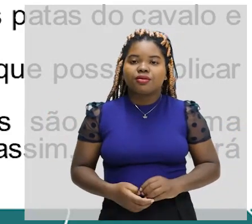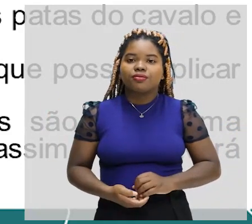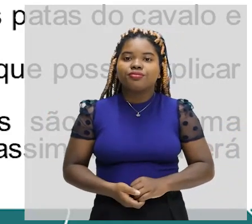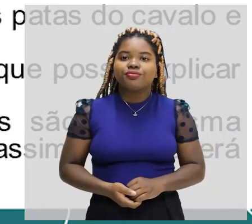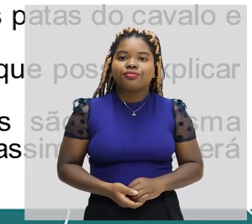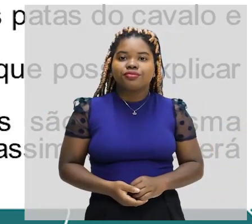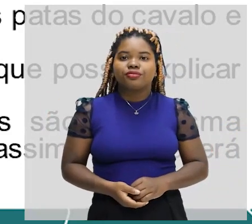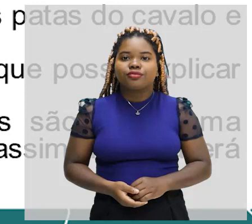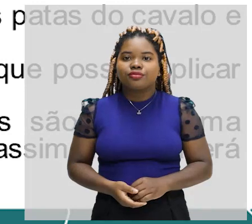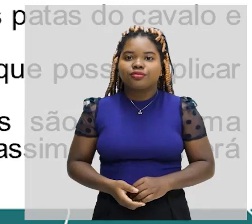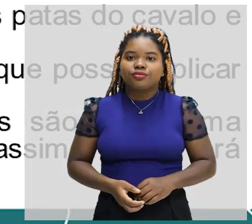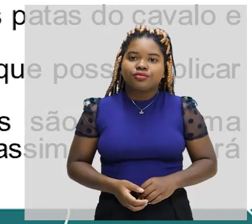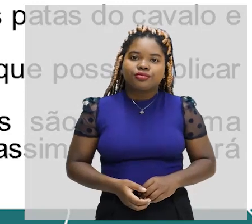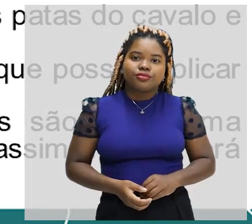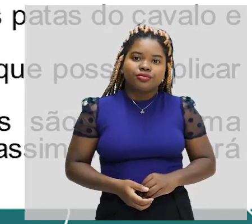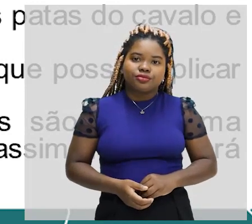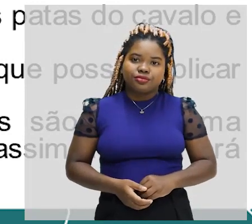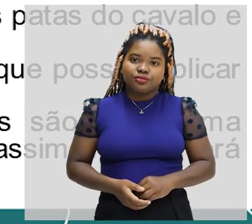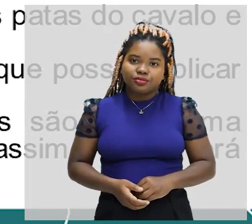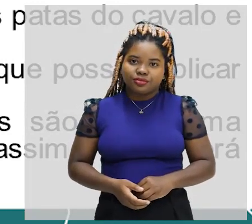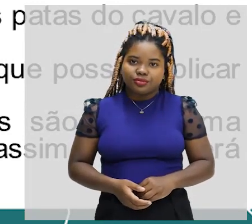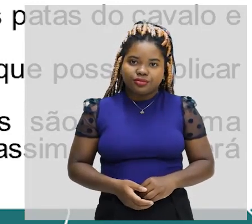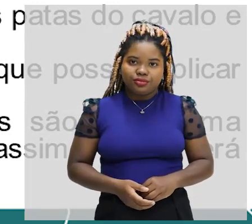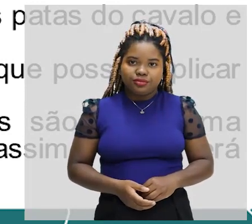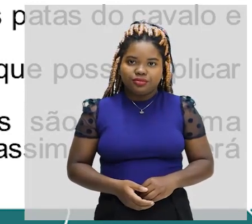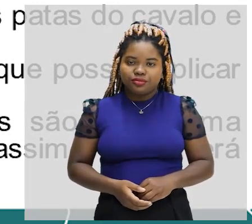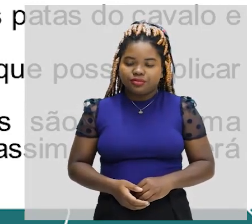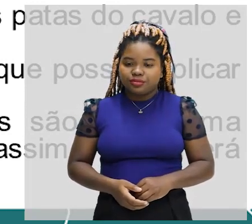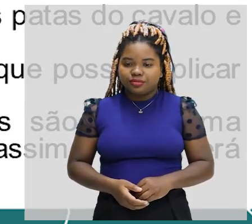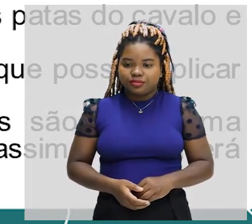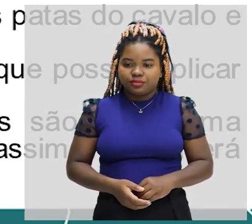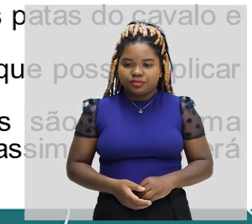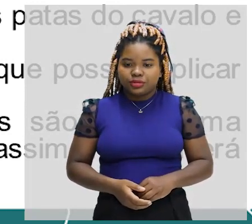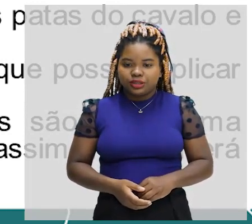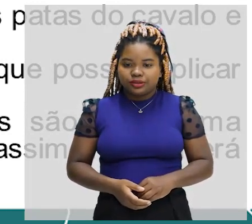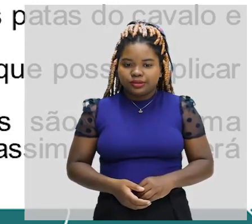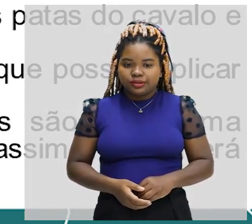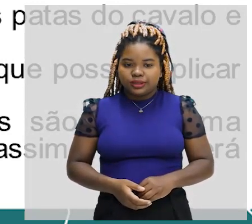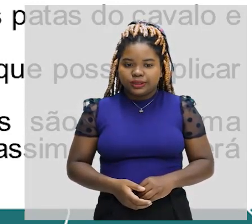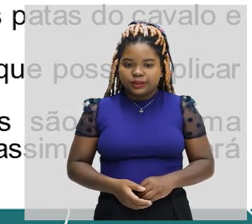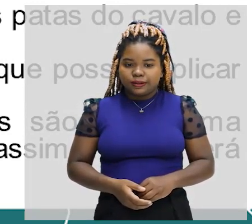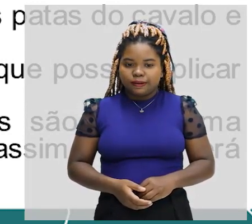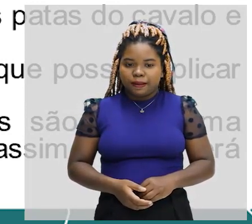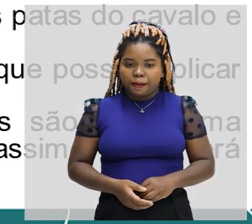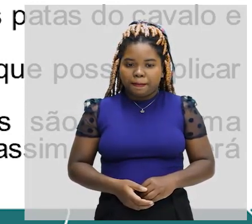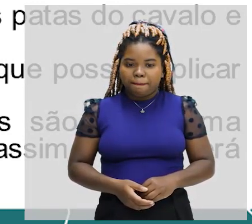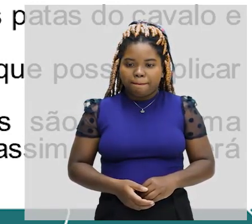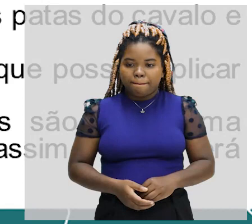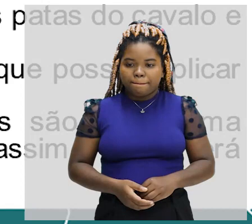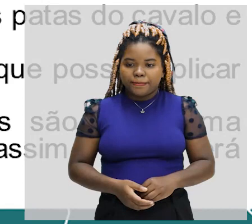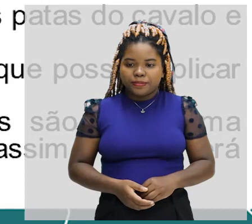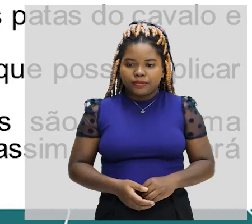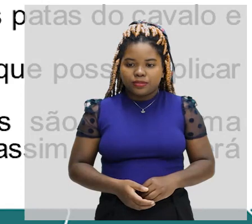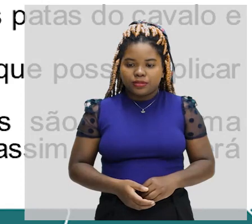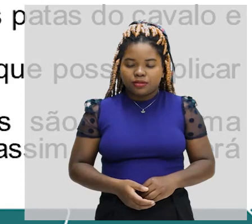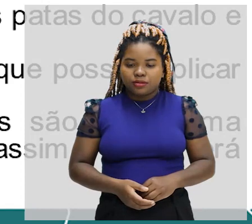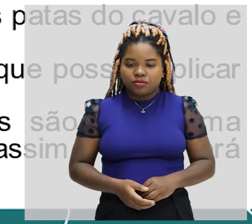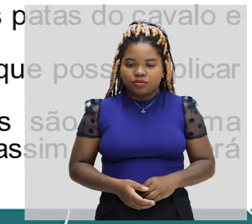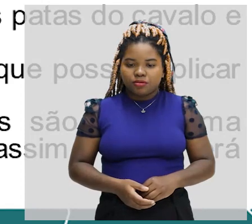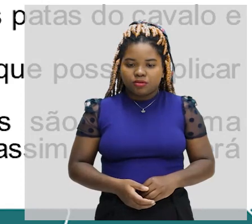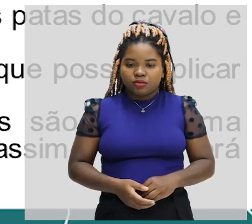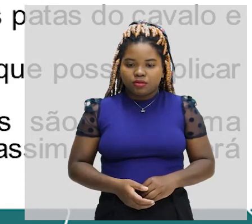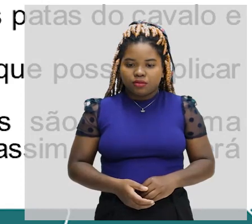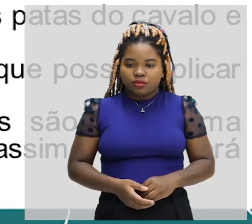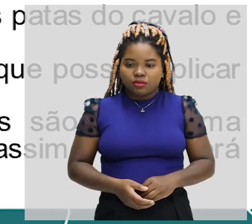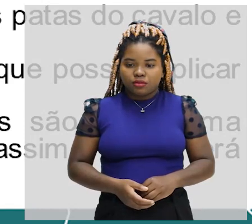Newton, um estudante conclui que um cavalo, ao tentar, né, puxar uma carroça,